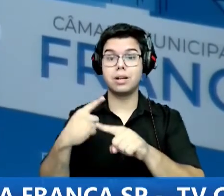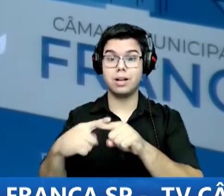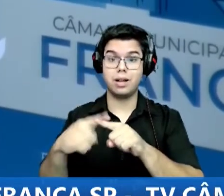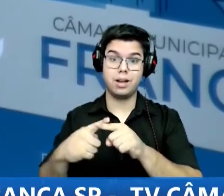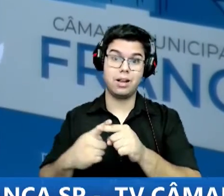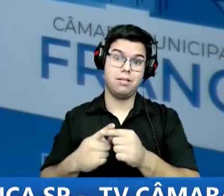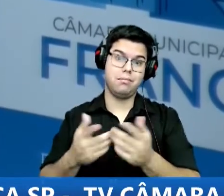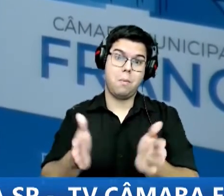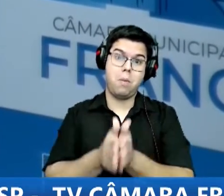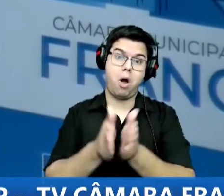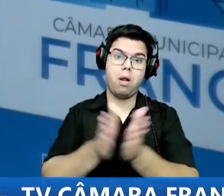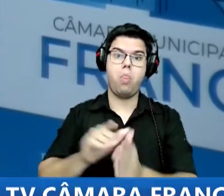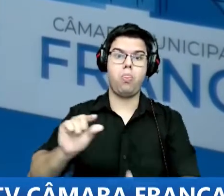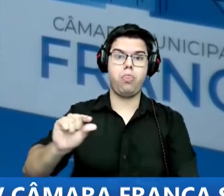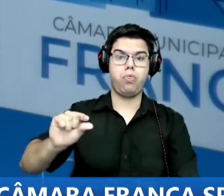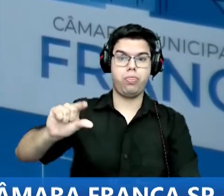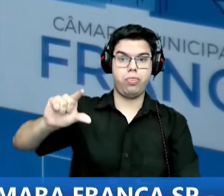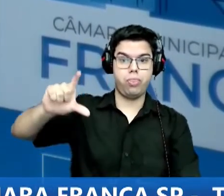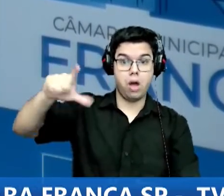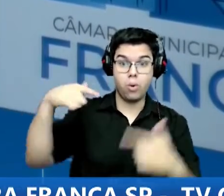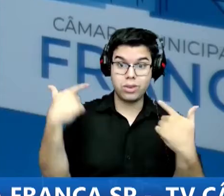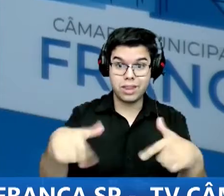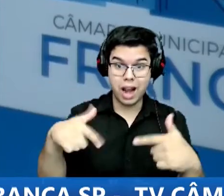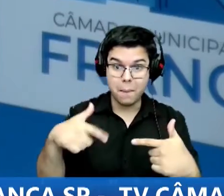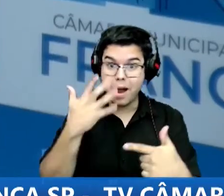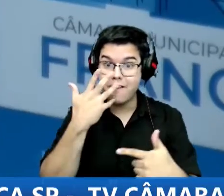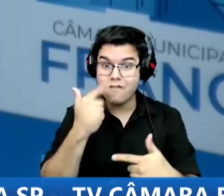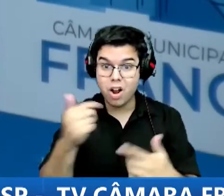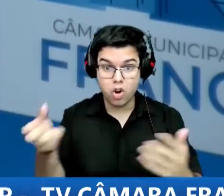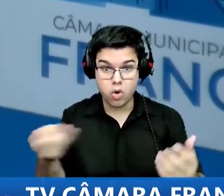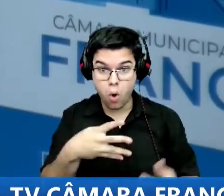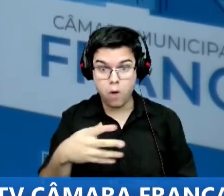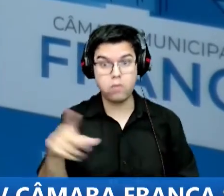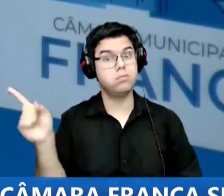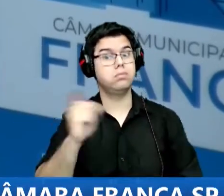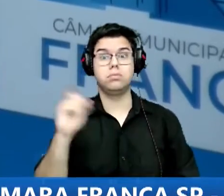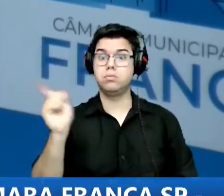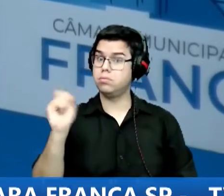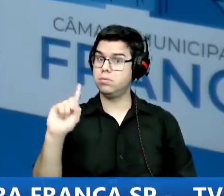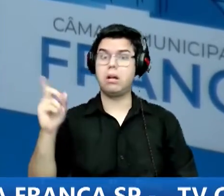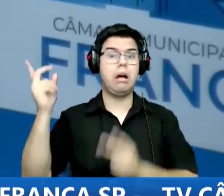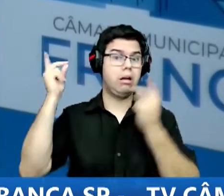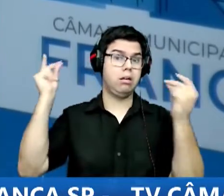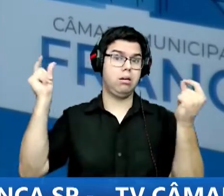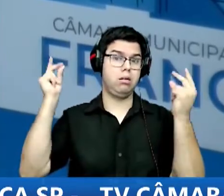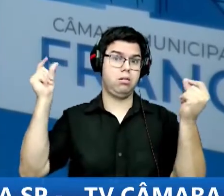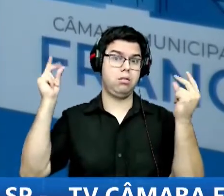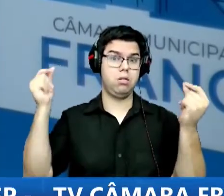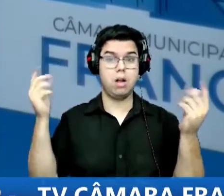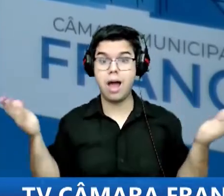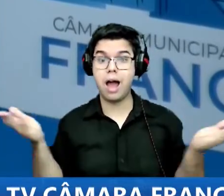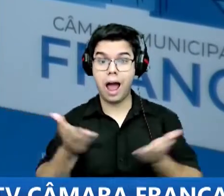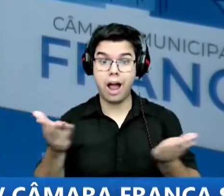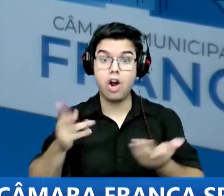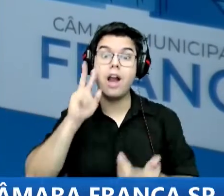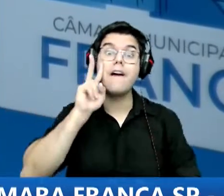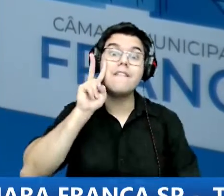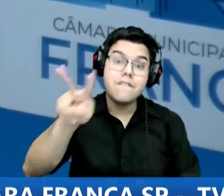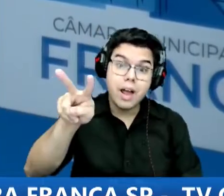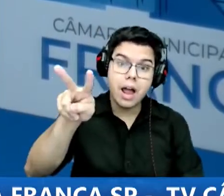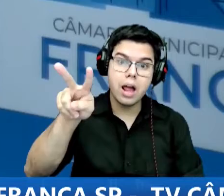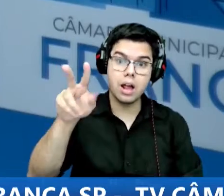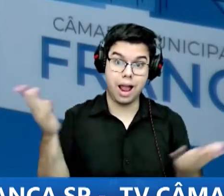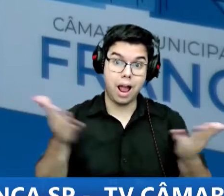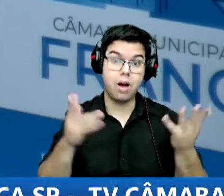O trabalho infantil não é novo na cidade. Talvez ele esteja mais visível aos nossos olhos, mas nós